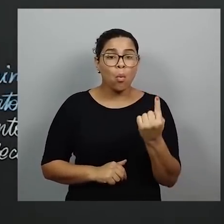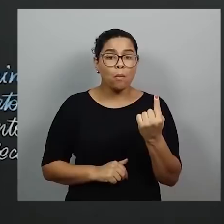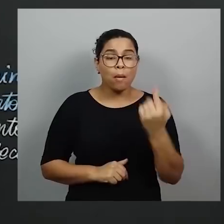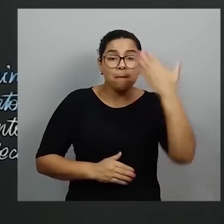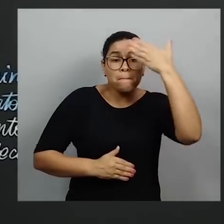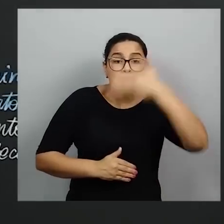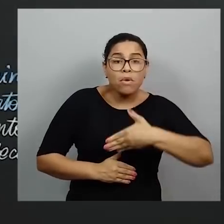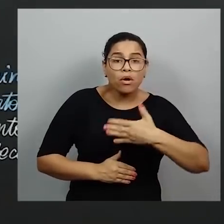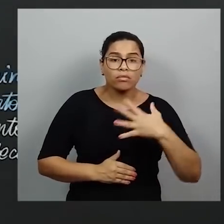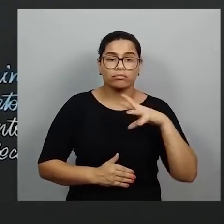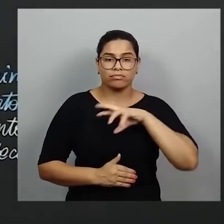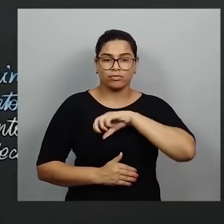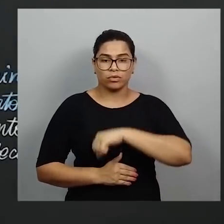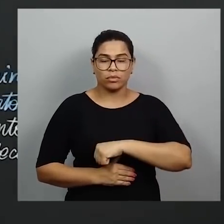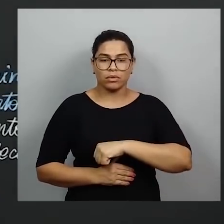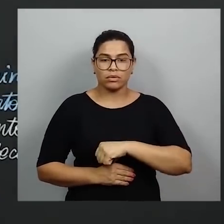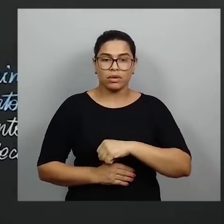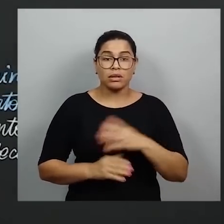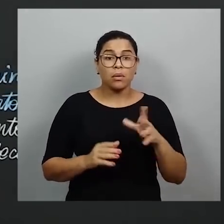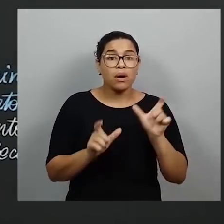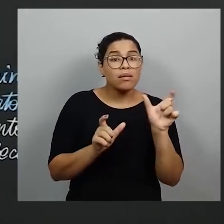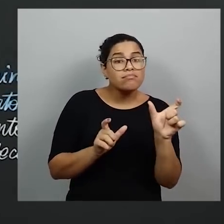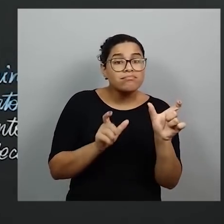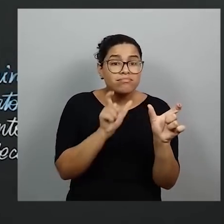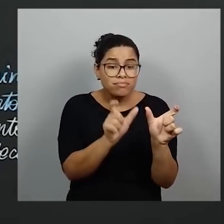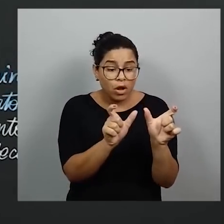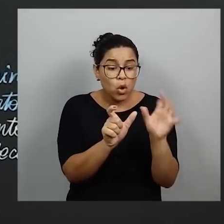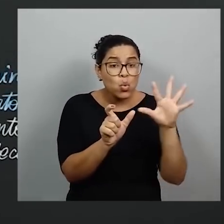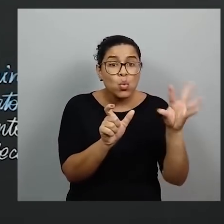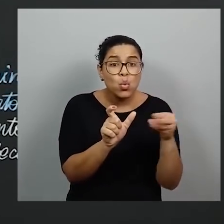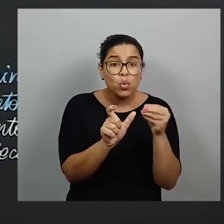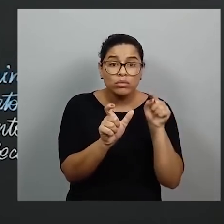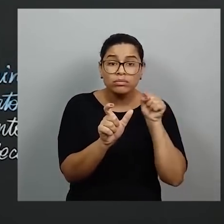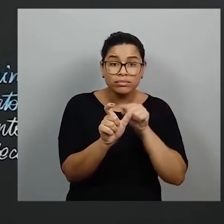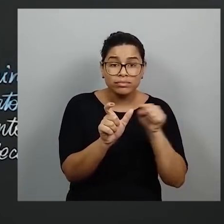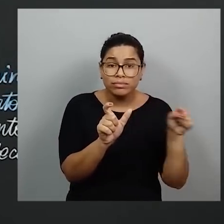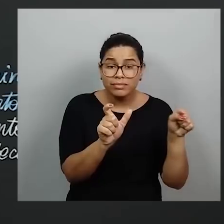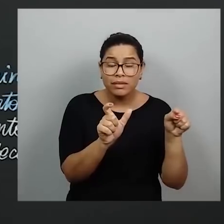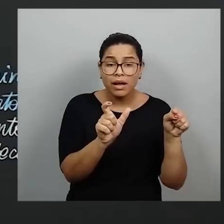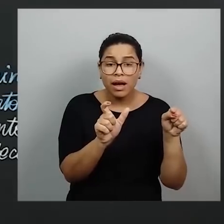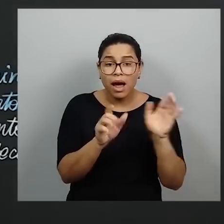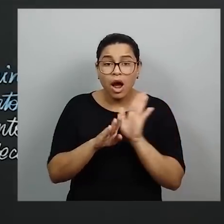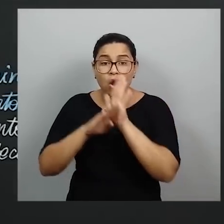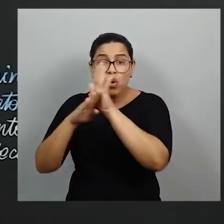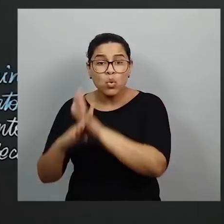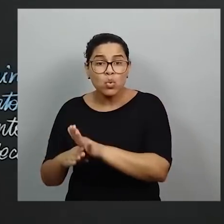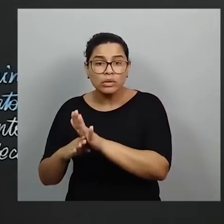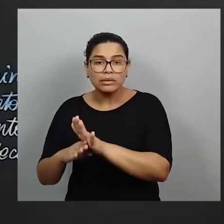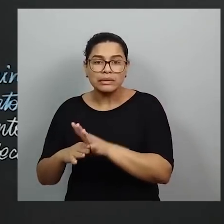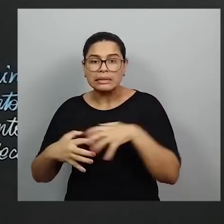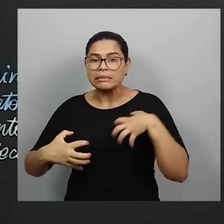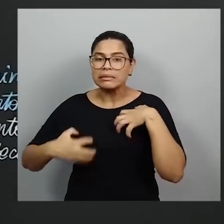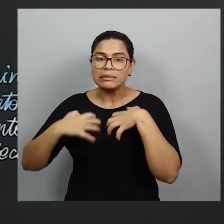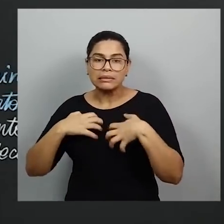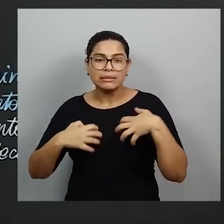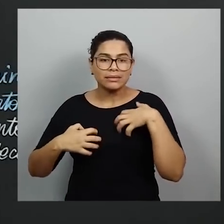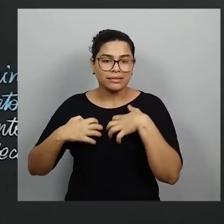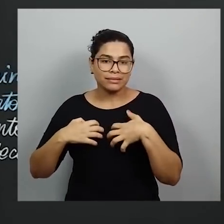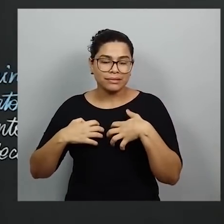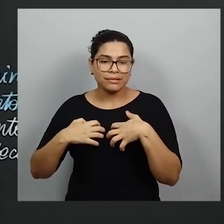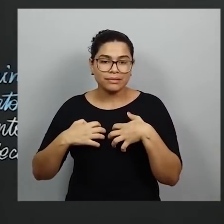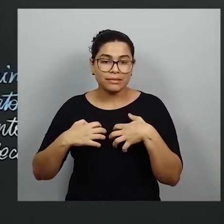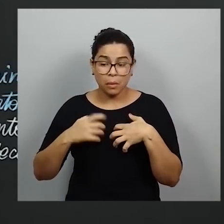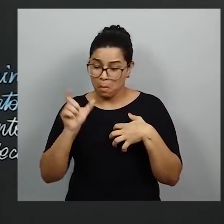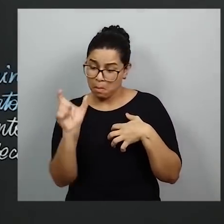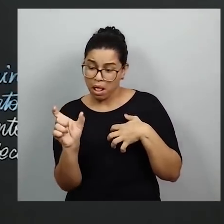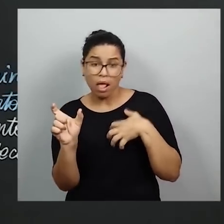de ansiosa. Alguém estava ansiando por algo. O adjetivo ansiosa aqui precisa de um complemento introduzido